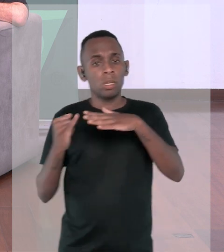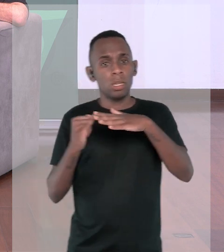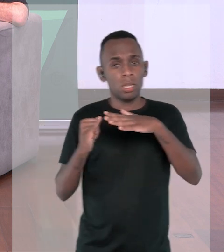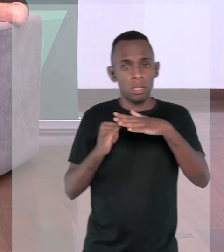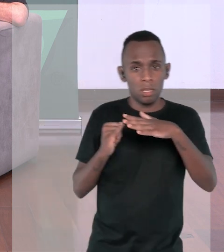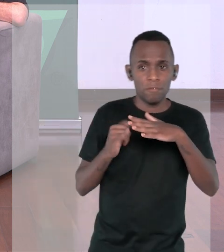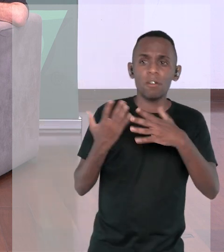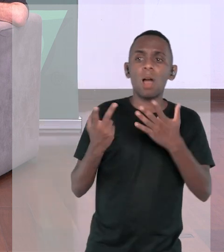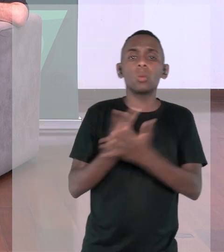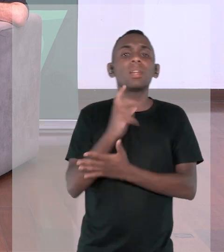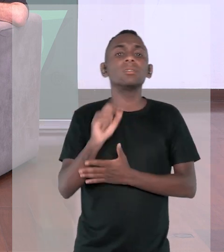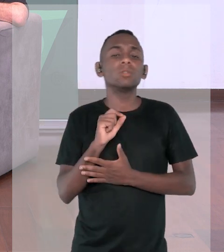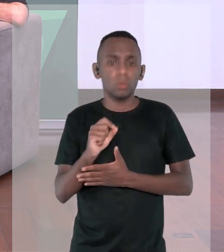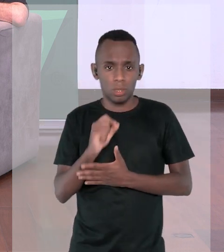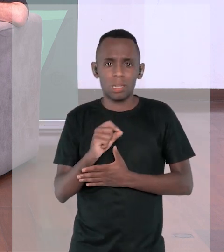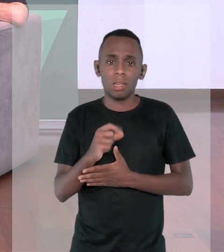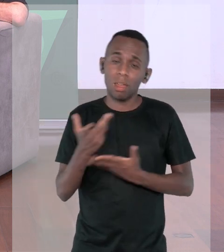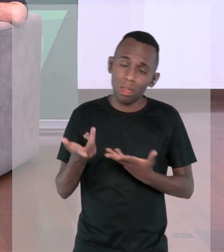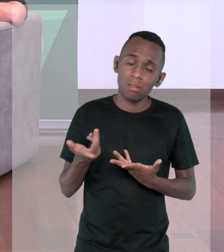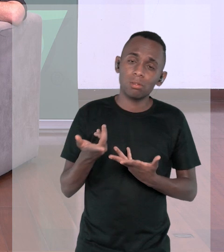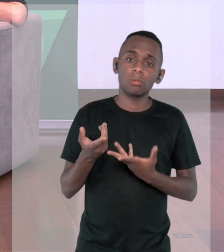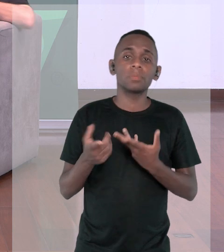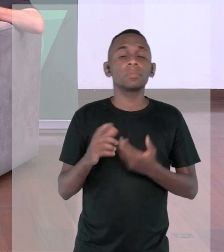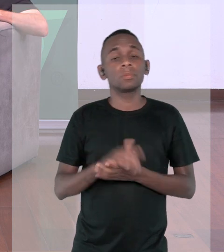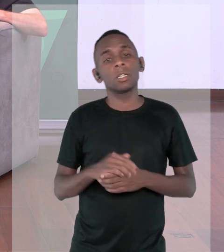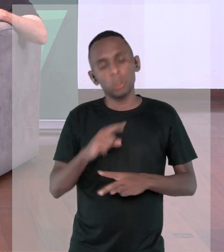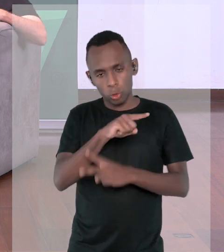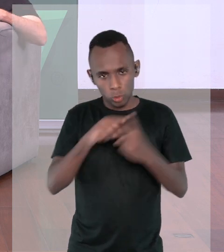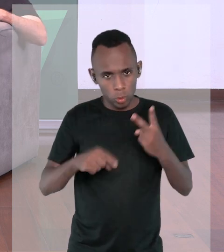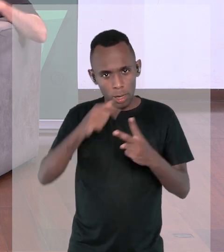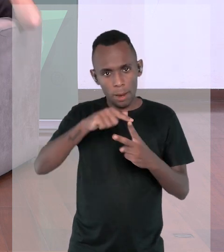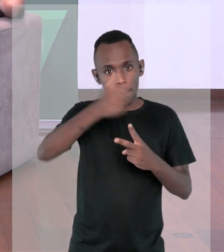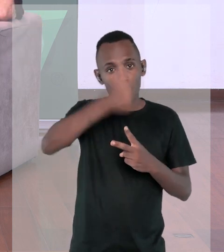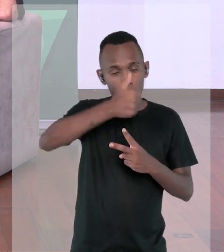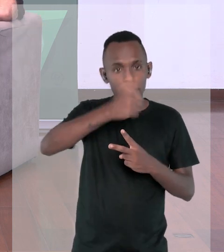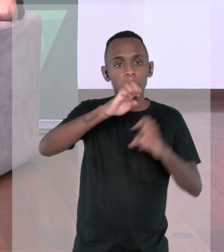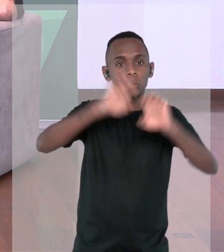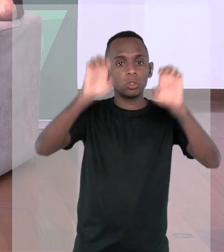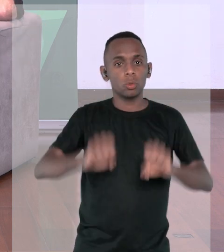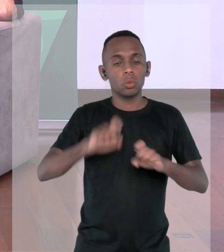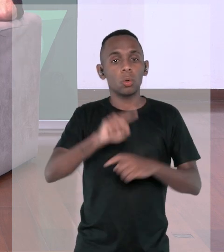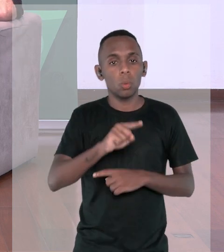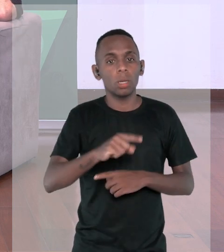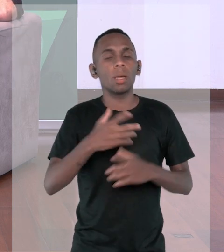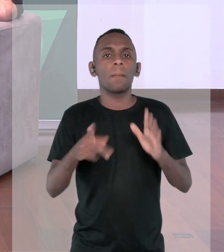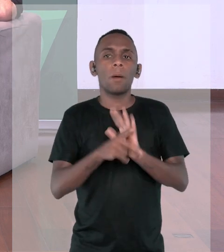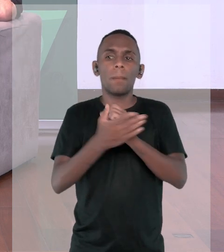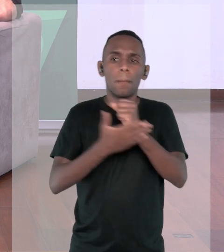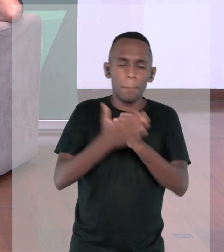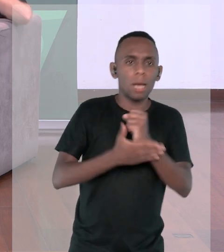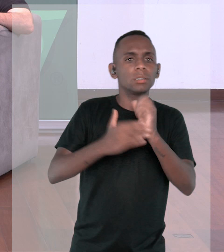interna? O que está acontecendo? Tem uma tendência? Tem, acho que são duas coisas. Primeiro, a gente olhar estruturas. Estruturas matriciais